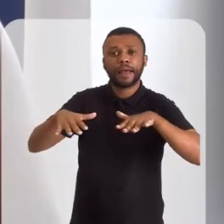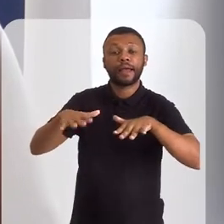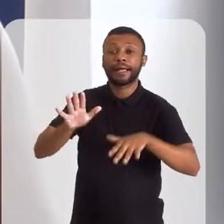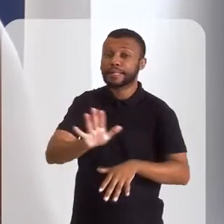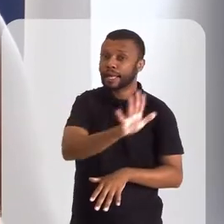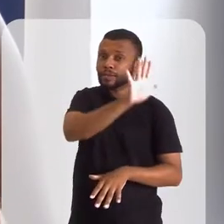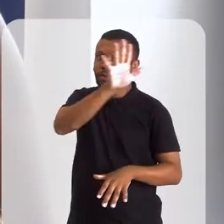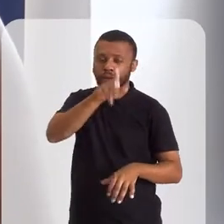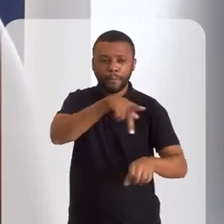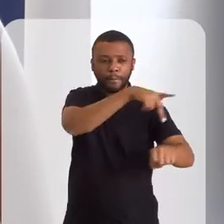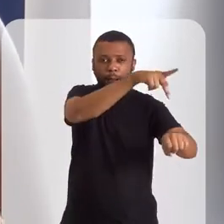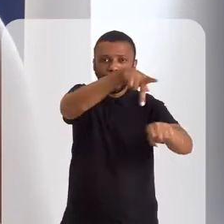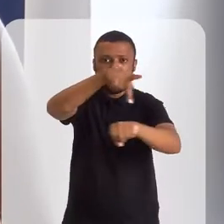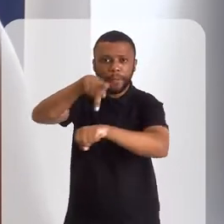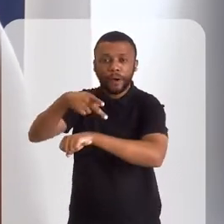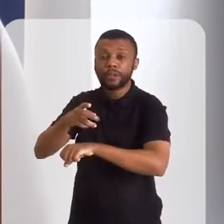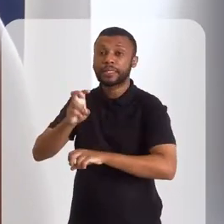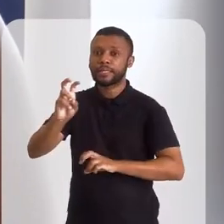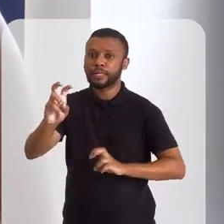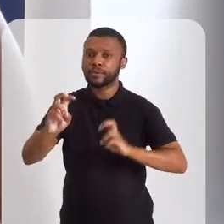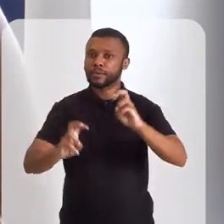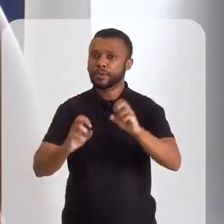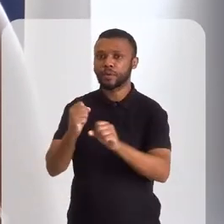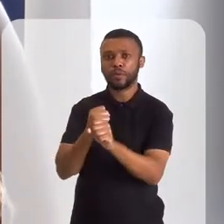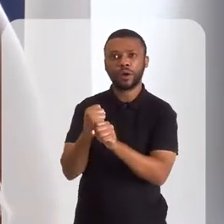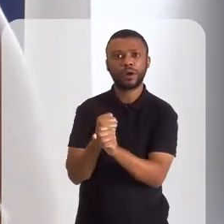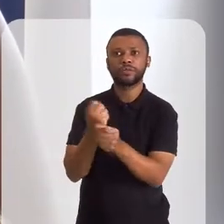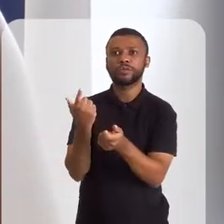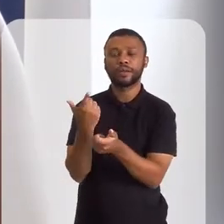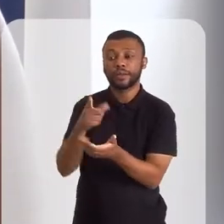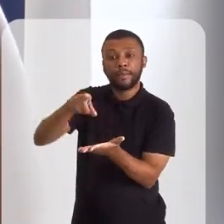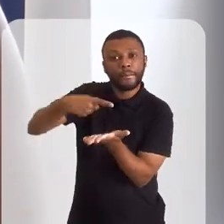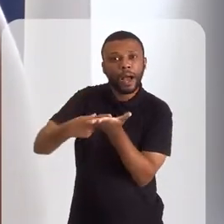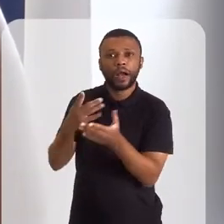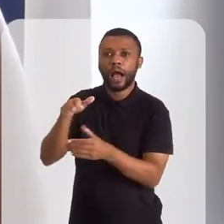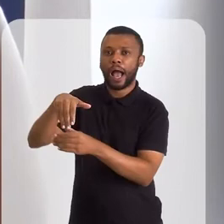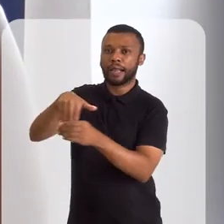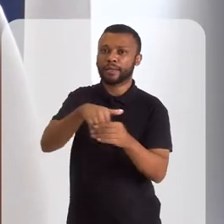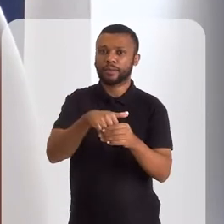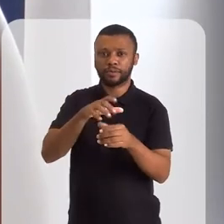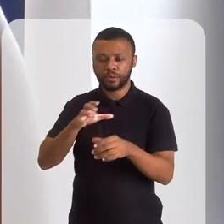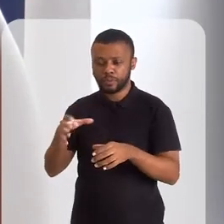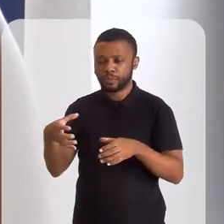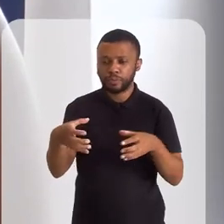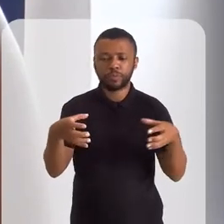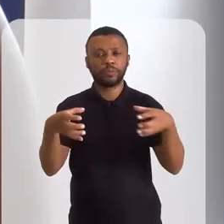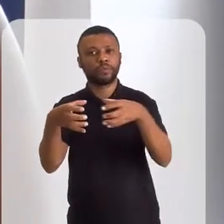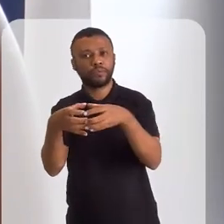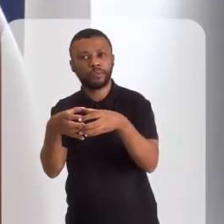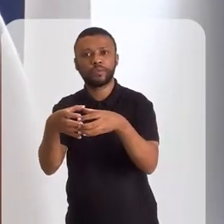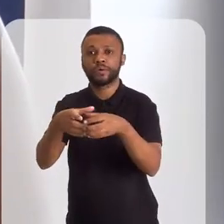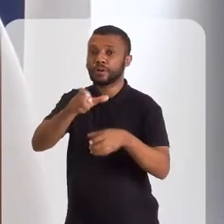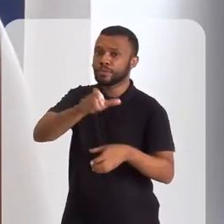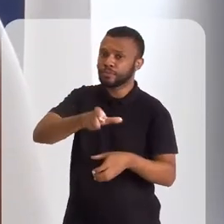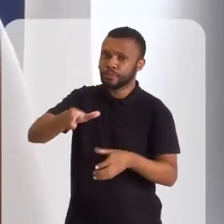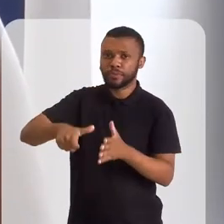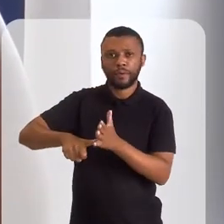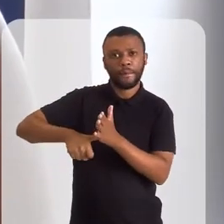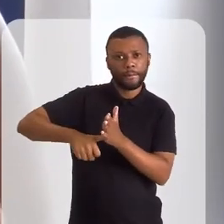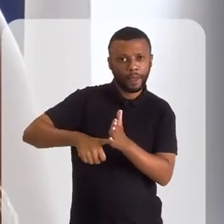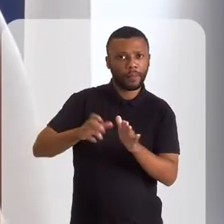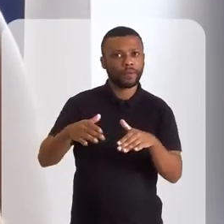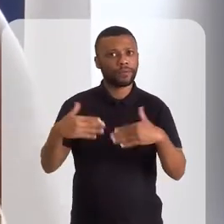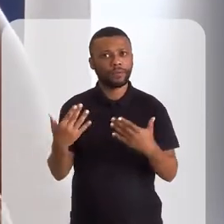assembleias nacionais de cada país se unem de 5 em 5 anos e fazem eleição desse corpo, esse conjunto